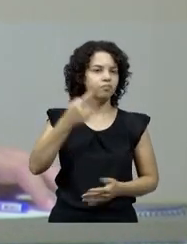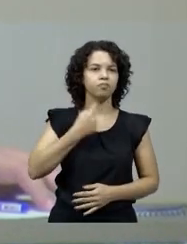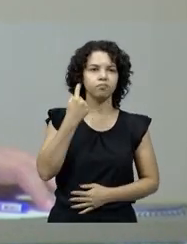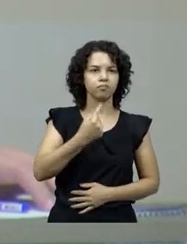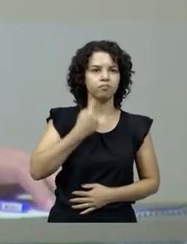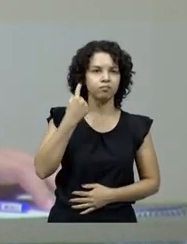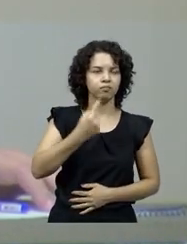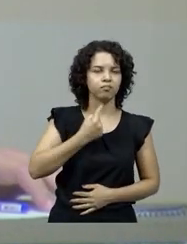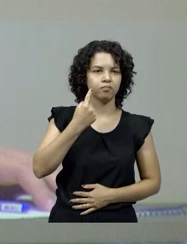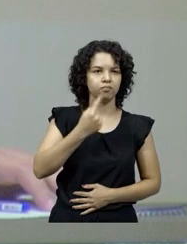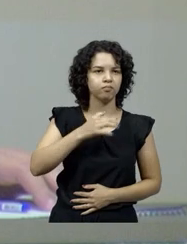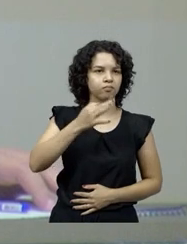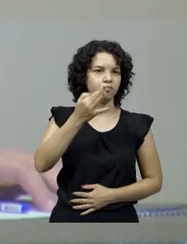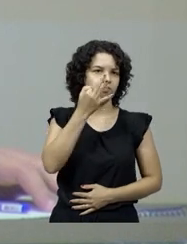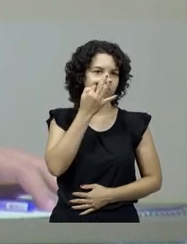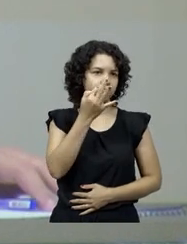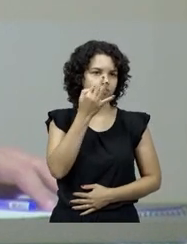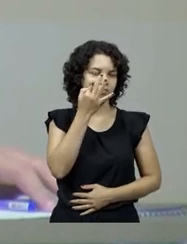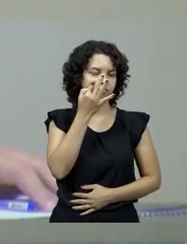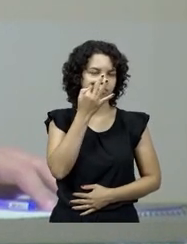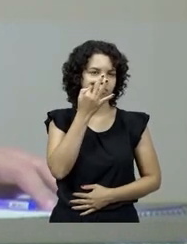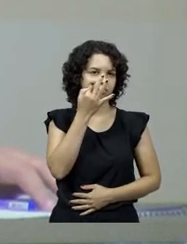deputado Felipe Estevam.